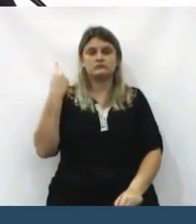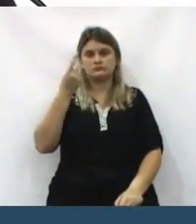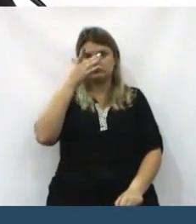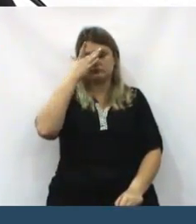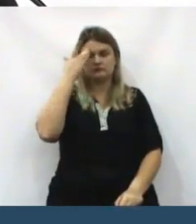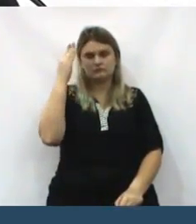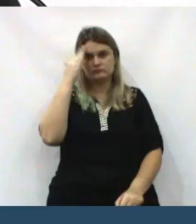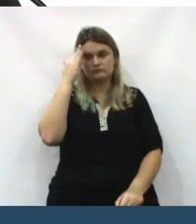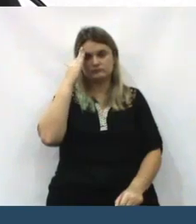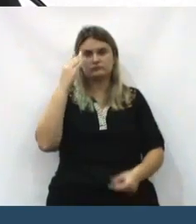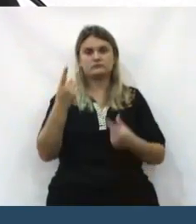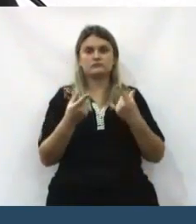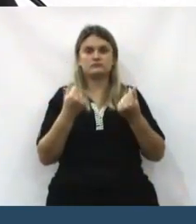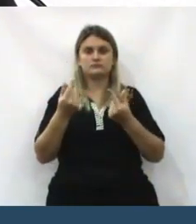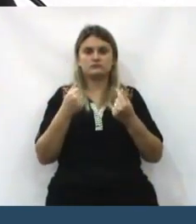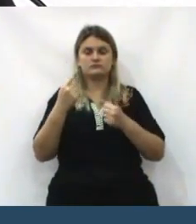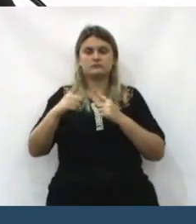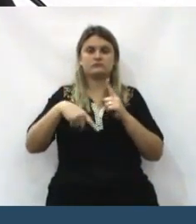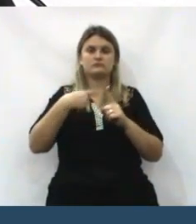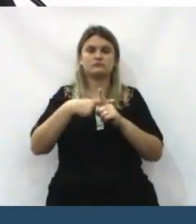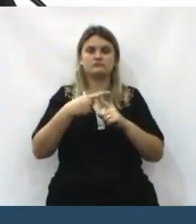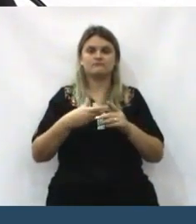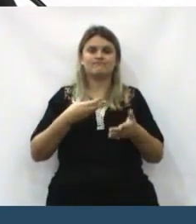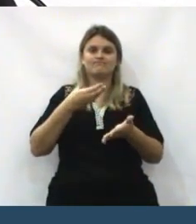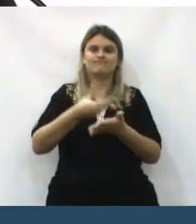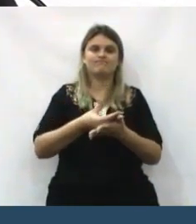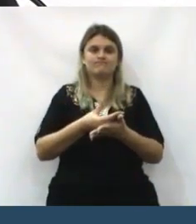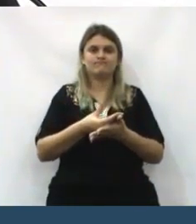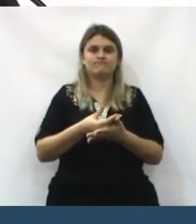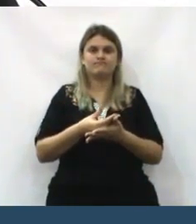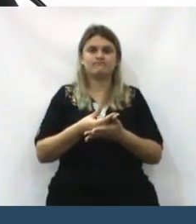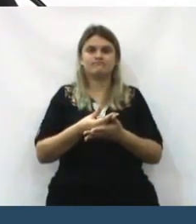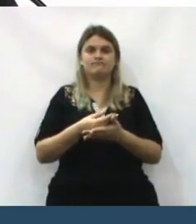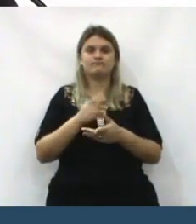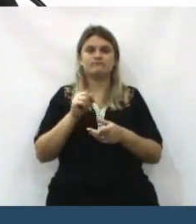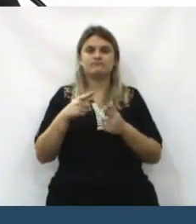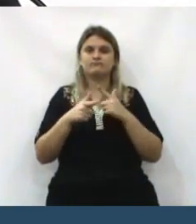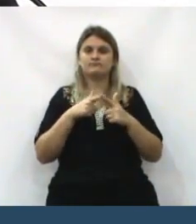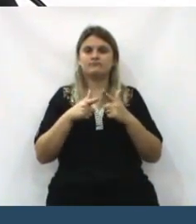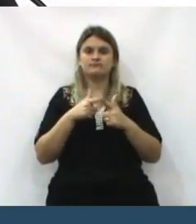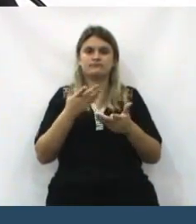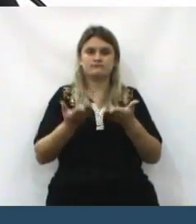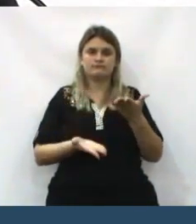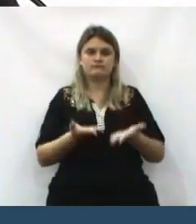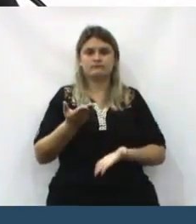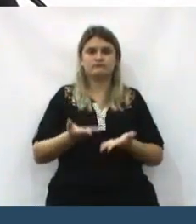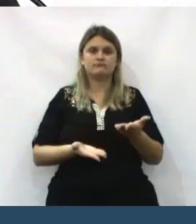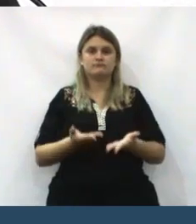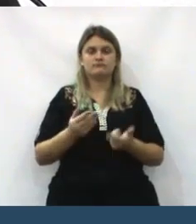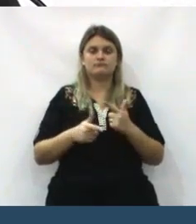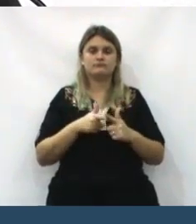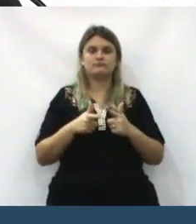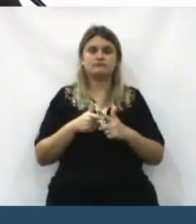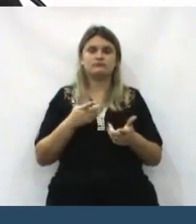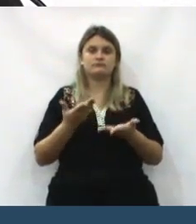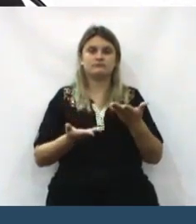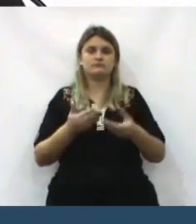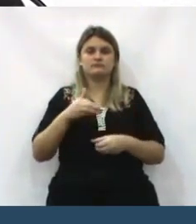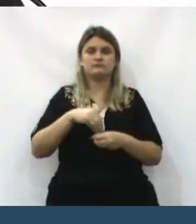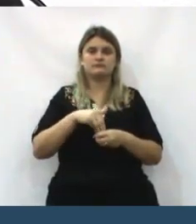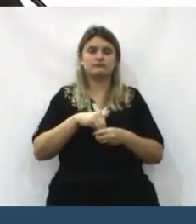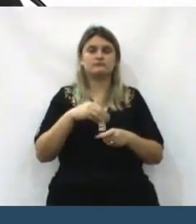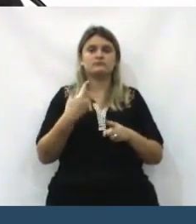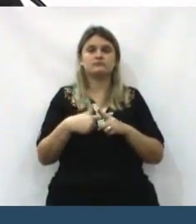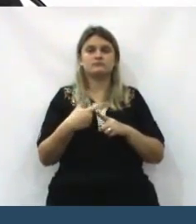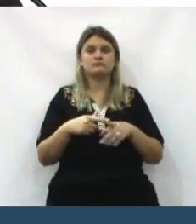Todos sabemos que o dinheiro em excesso nas campanhas desequilibra o processo